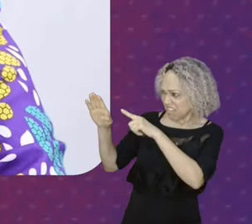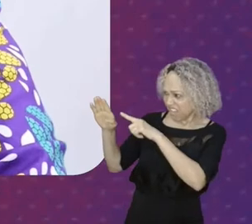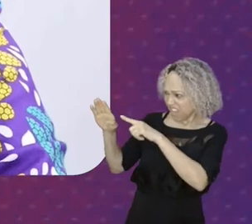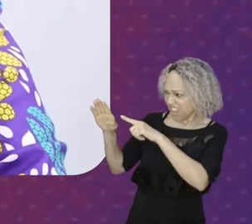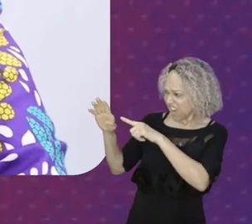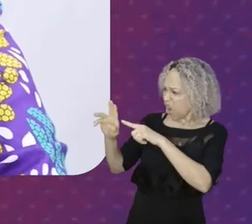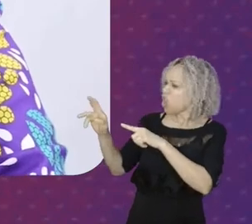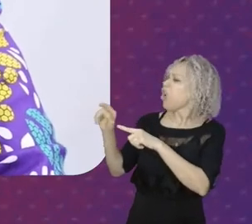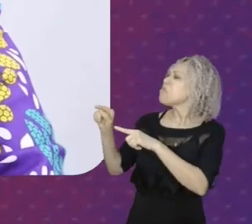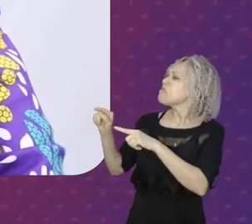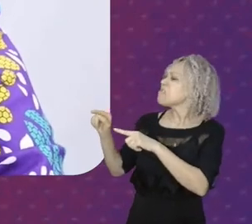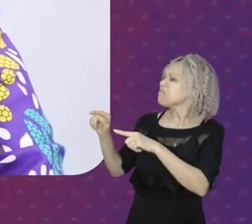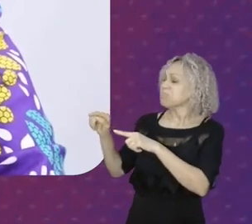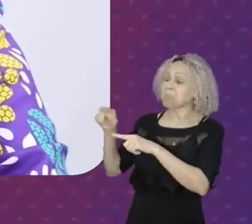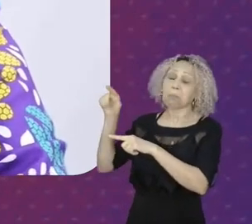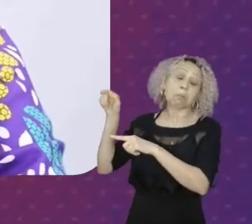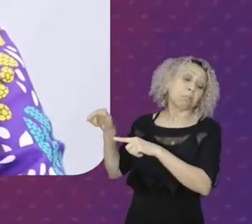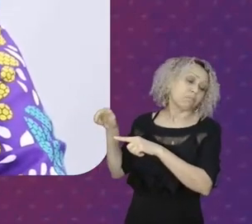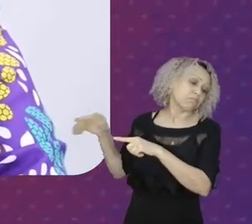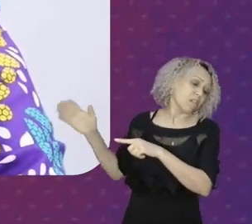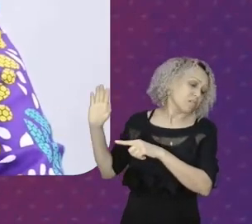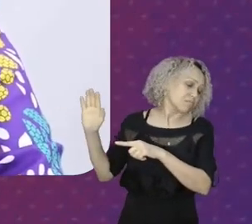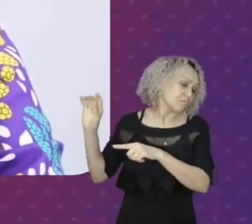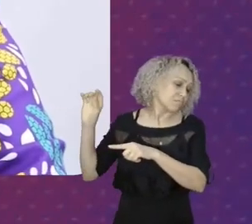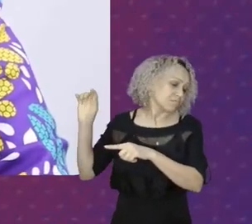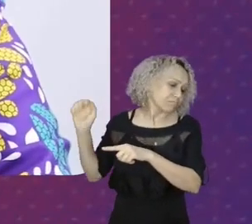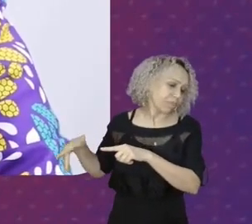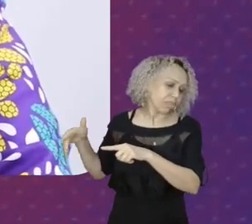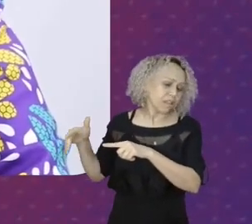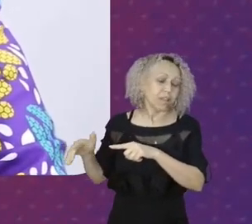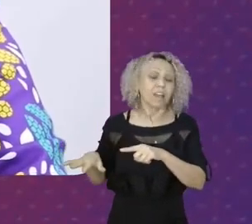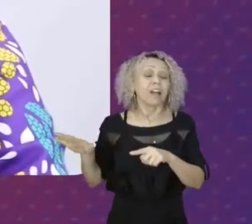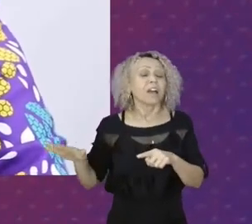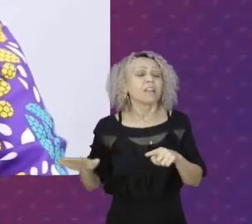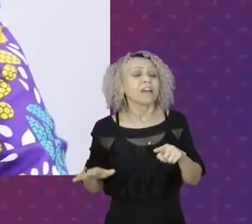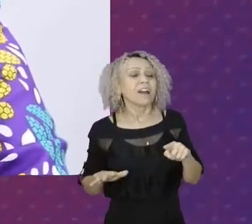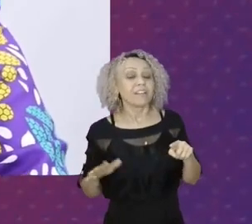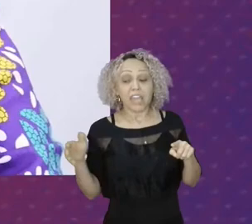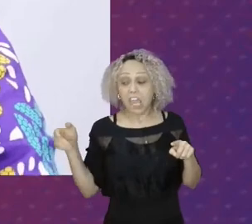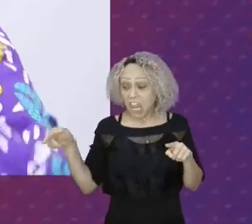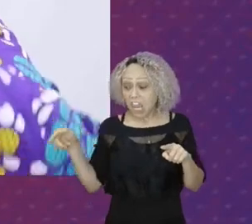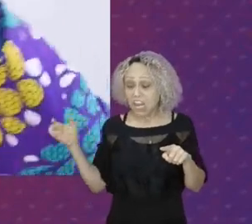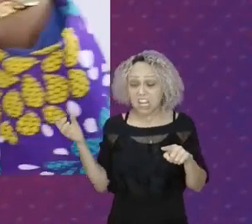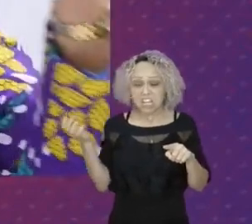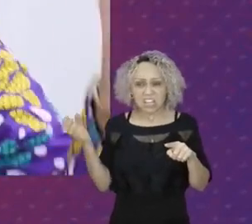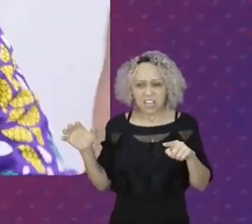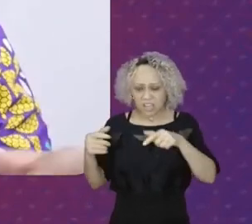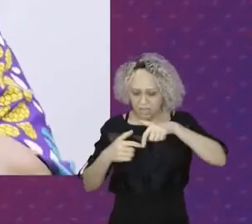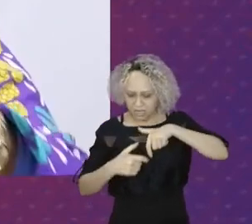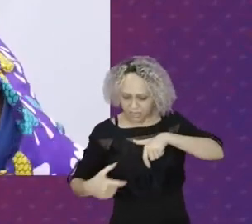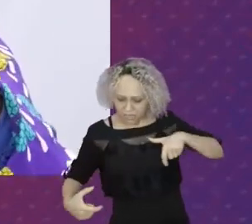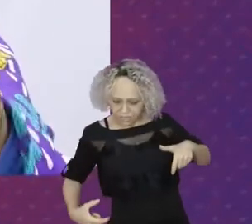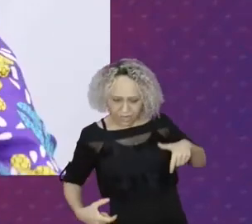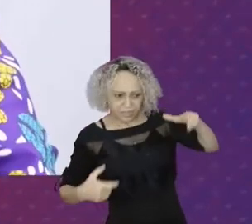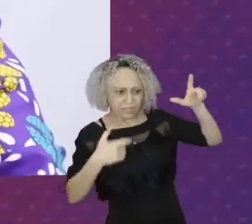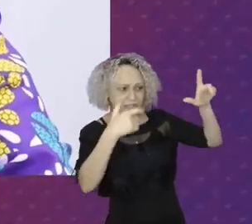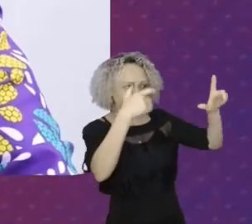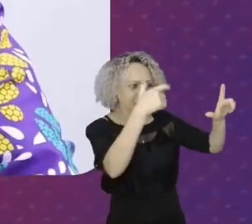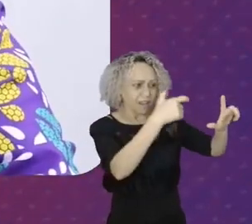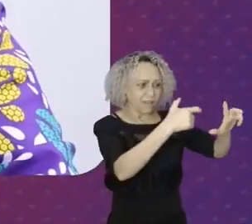presidente, criou essa linda possibilidade do povo, nas suas diversas